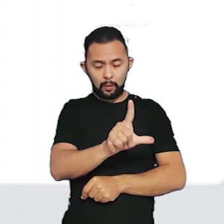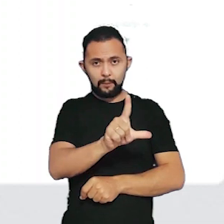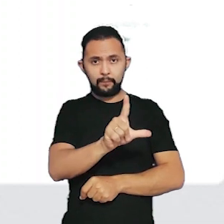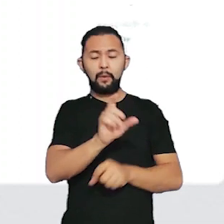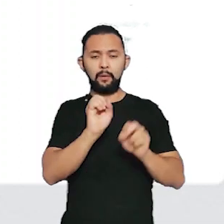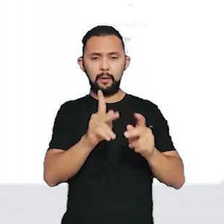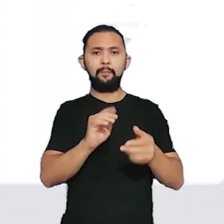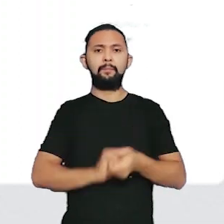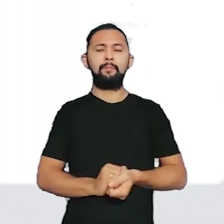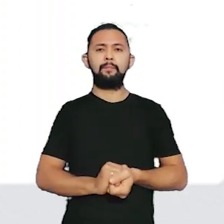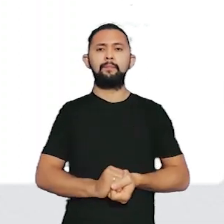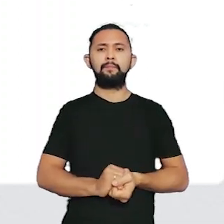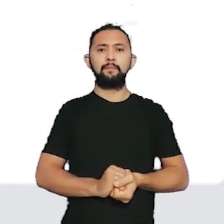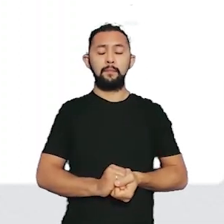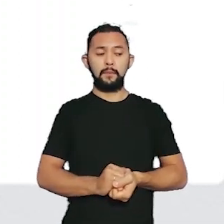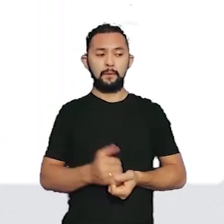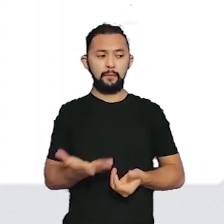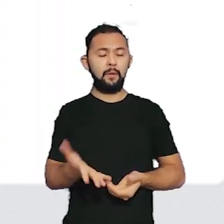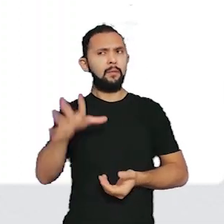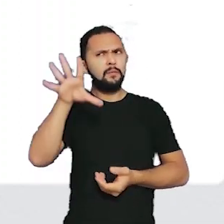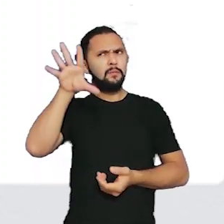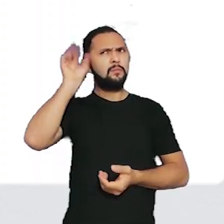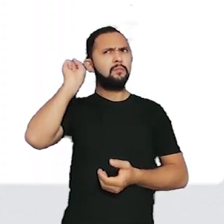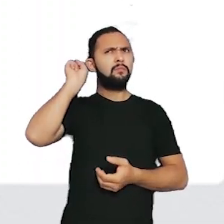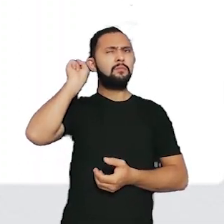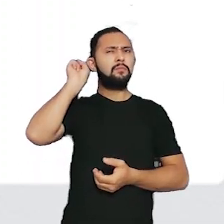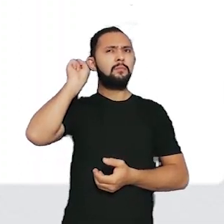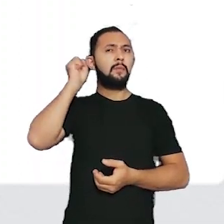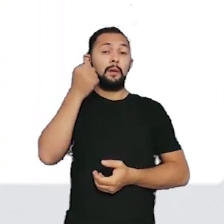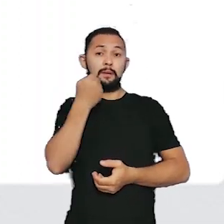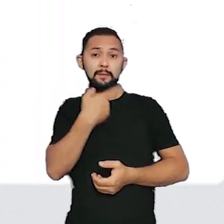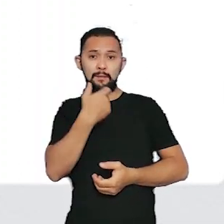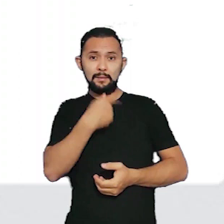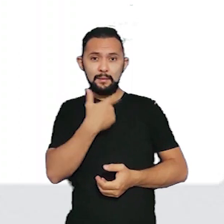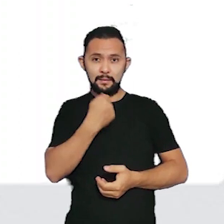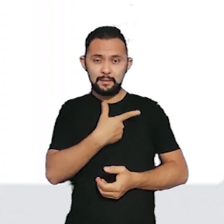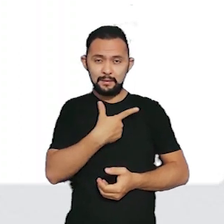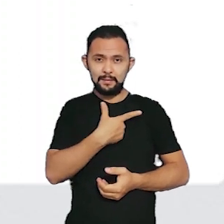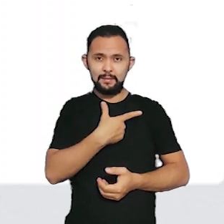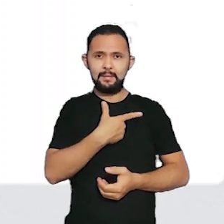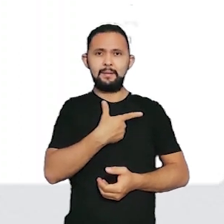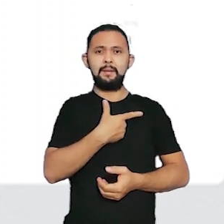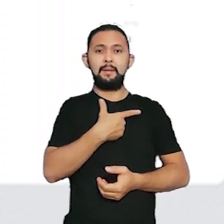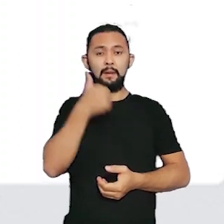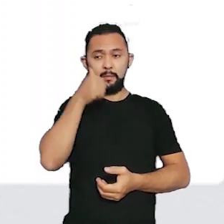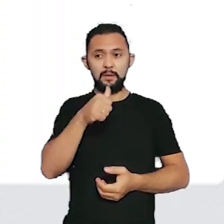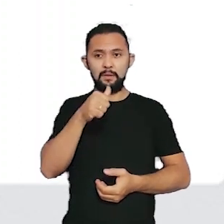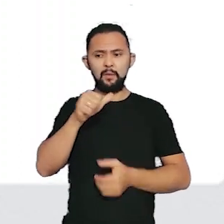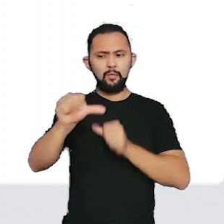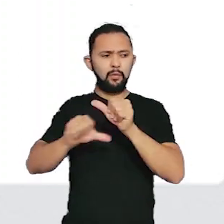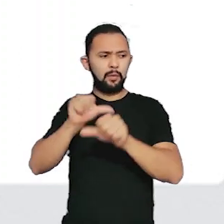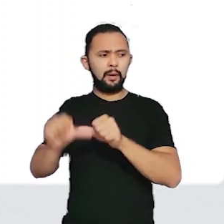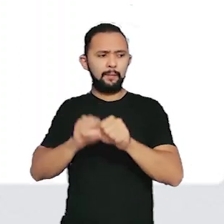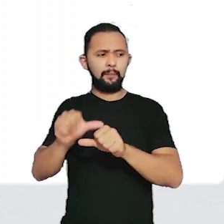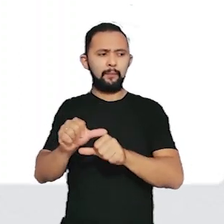orações adjetivas. Então, pois ainda escutava em mim as risadas da menina, isso. Dá certo? Não dá certo.